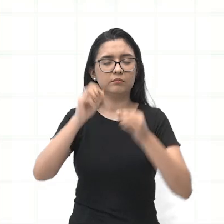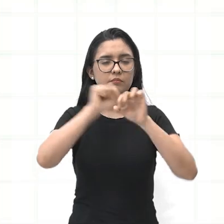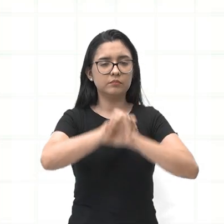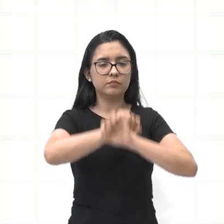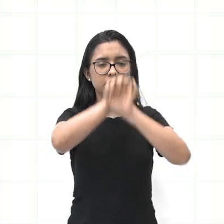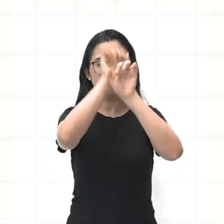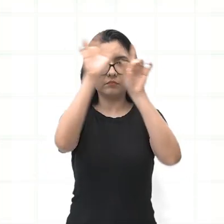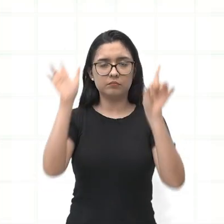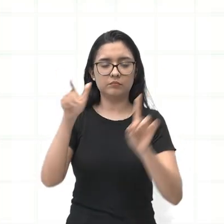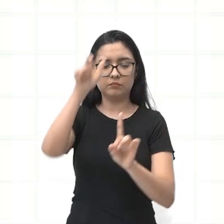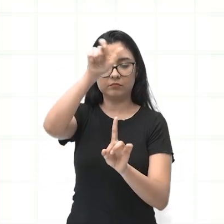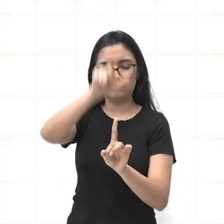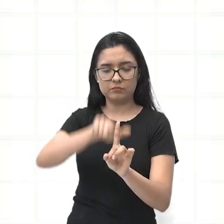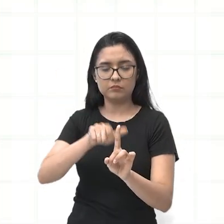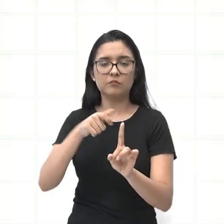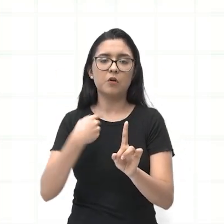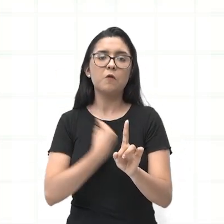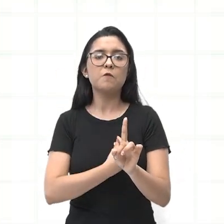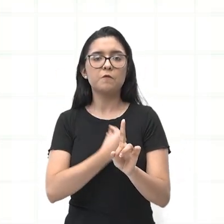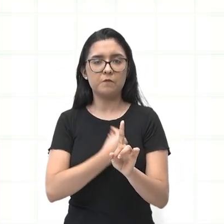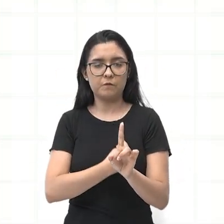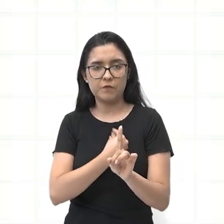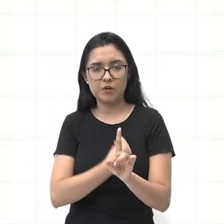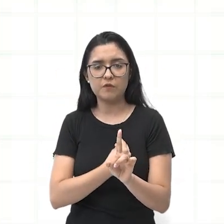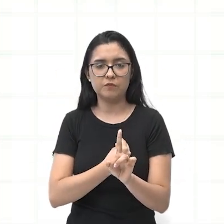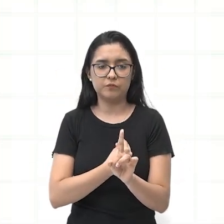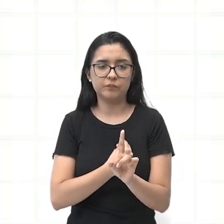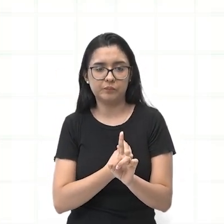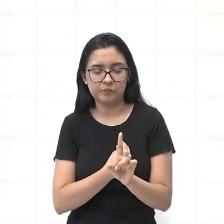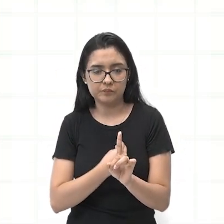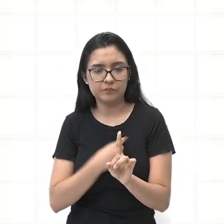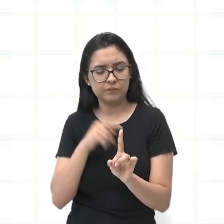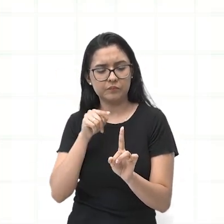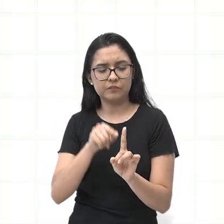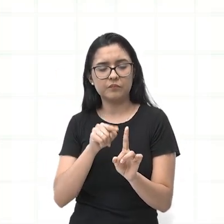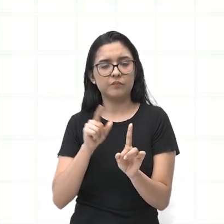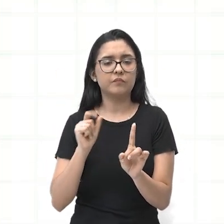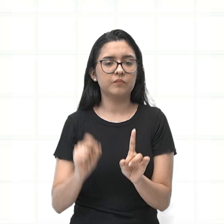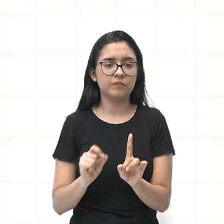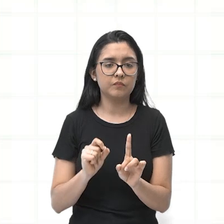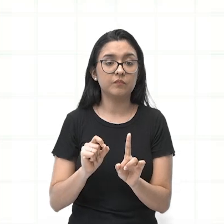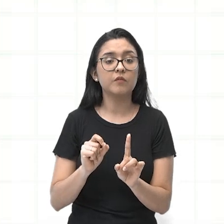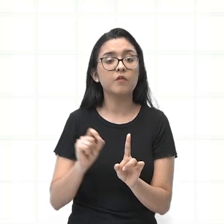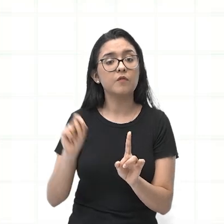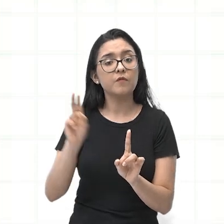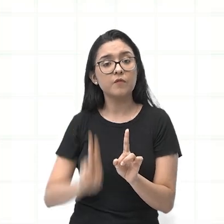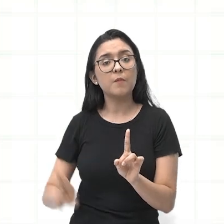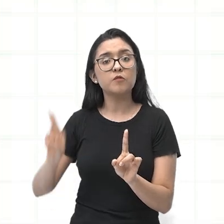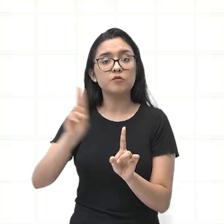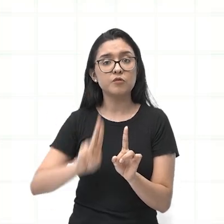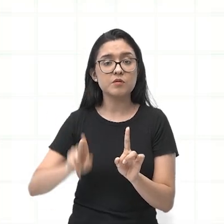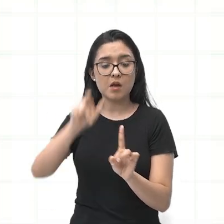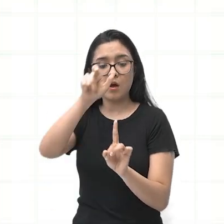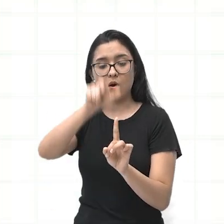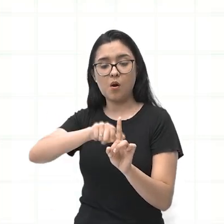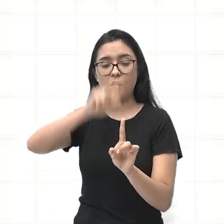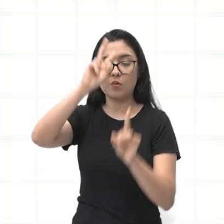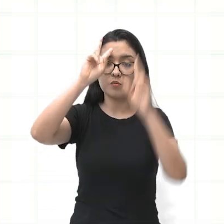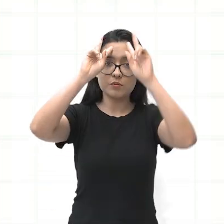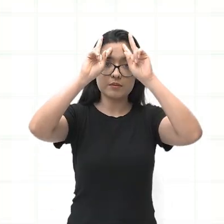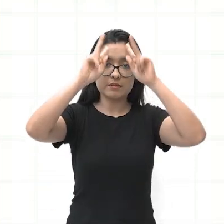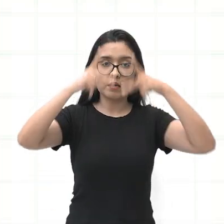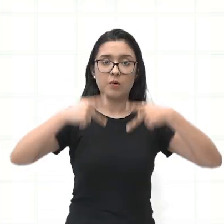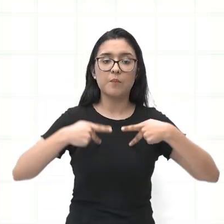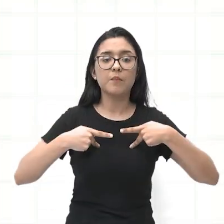e nos incluirmos como um ser vivo, né, para fins didáticos, vamos usar o ser humano como modelo.